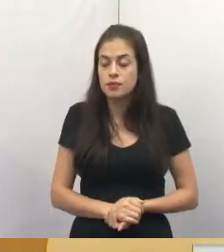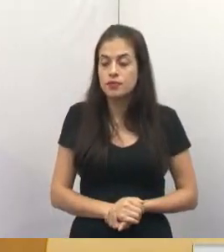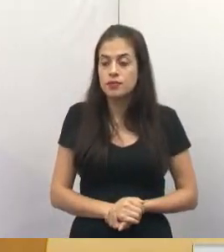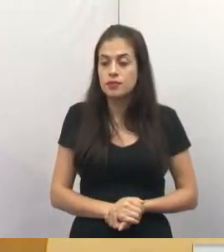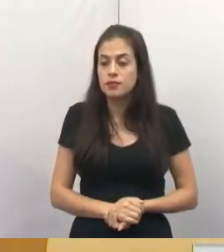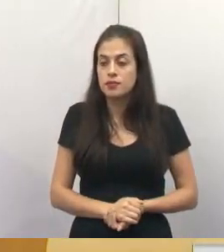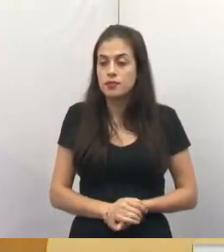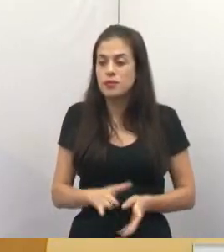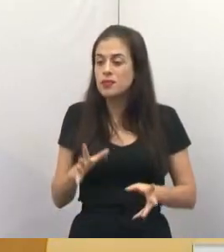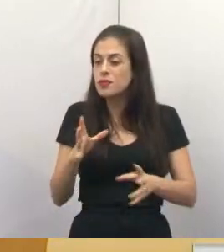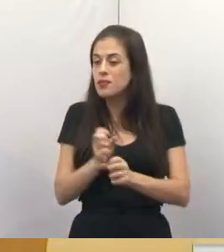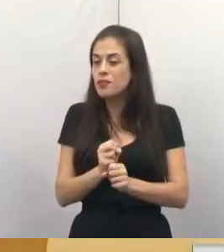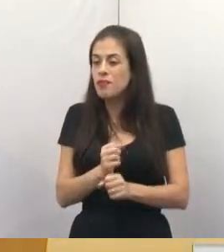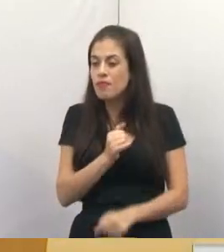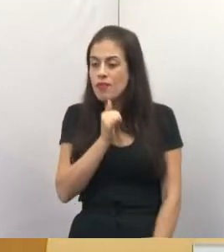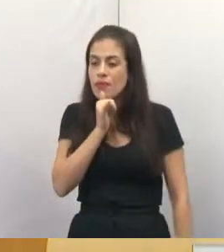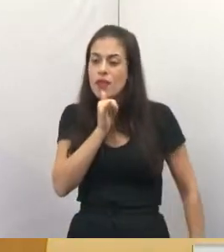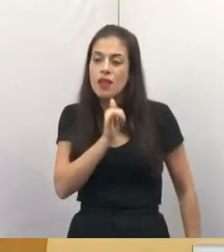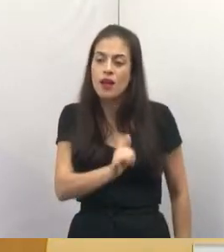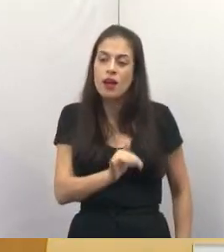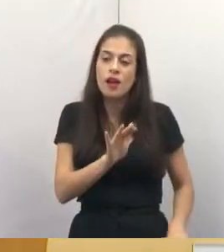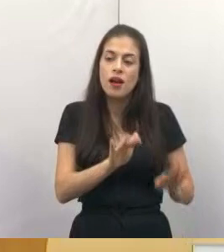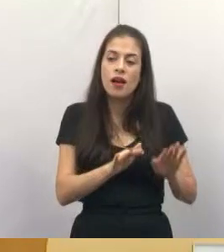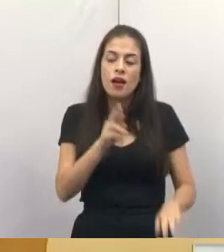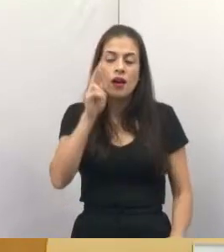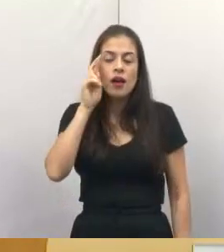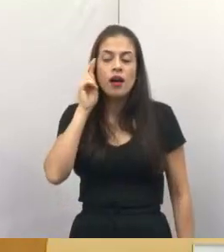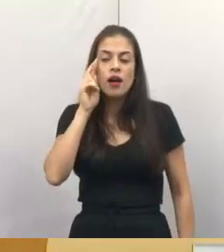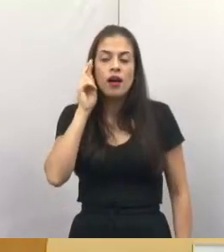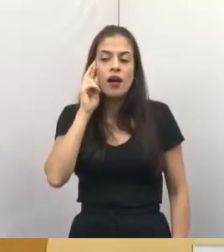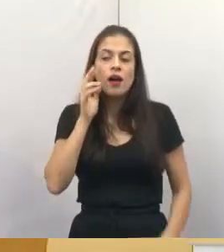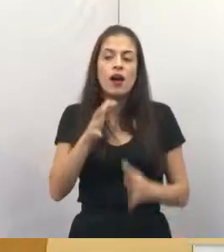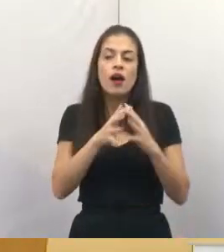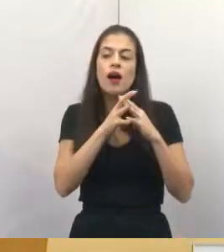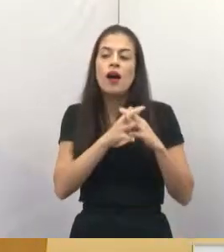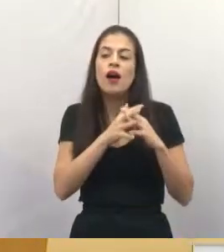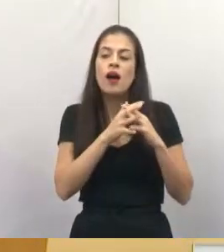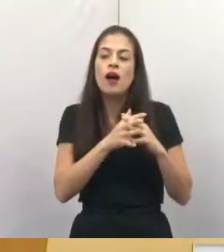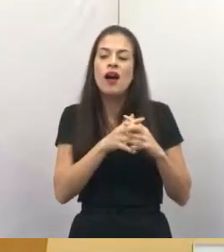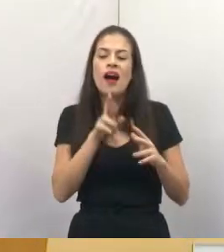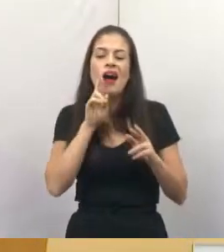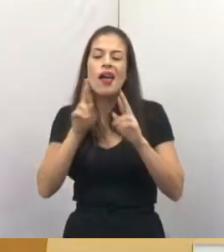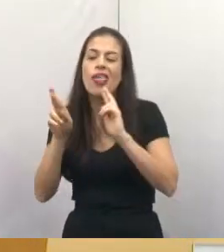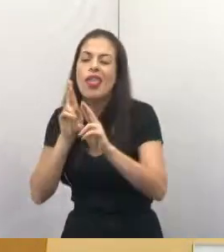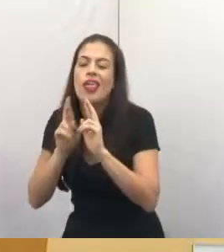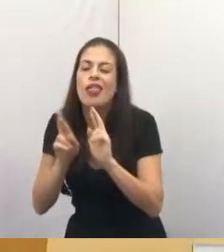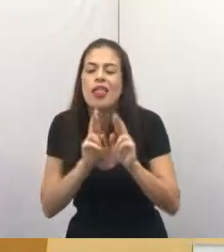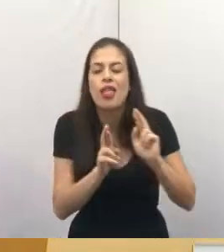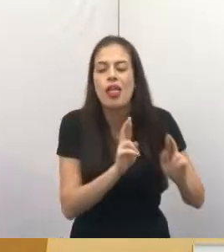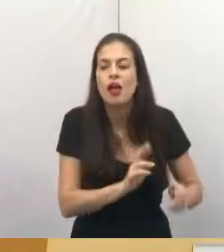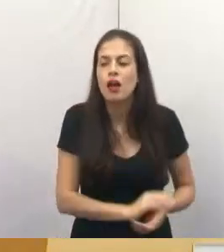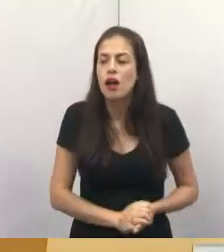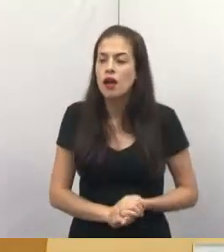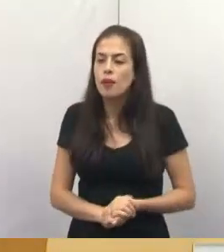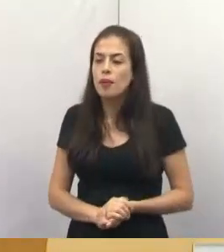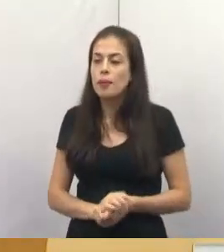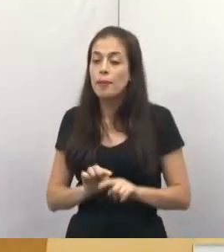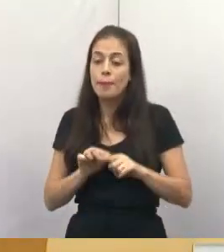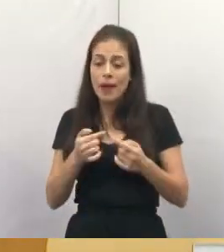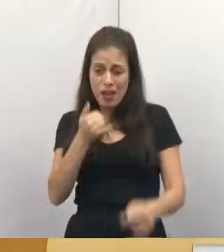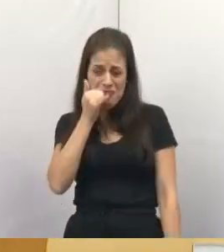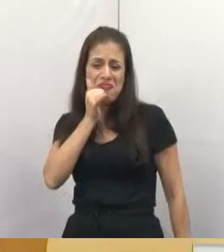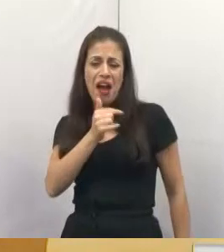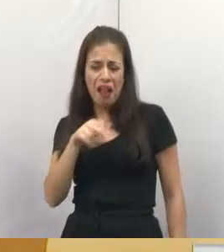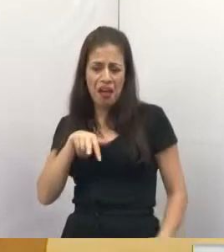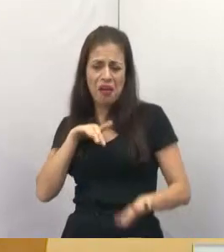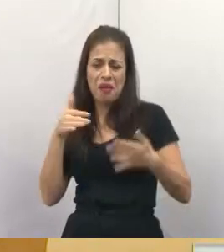ali, essa fala, às vezes, ó, Roninha, atrapalha, Roninha reclama aqui também, que nem eu reclamei, mas fala pra caramba quando nós estamos